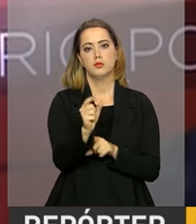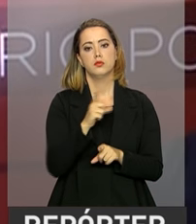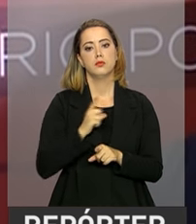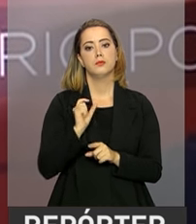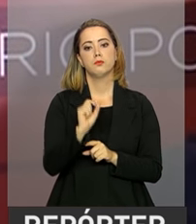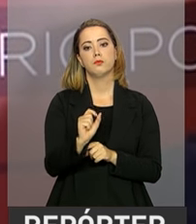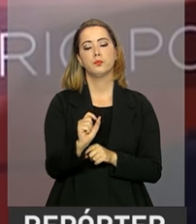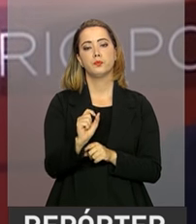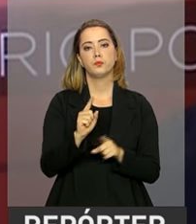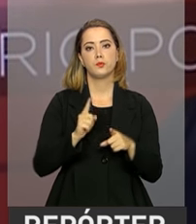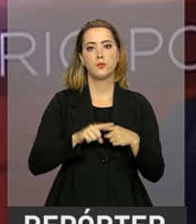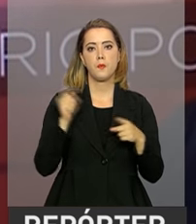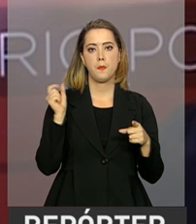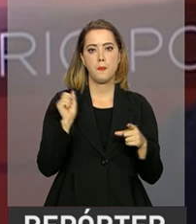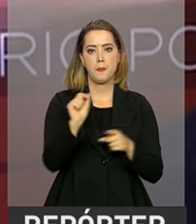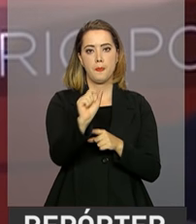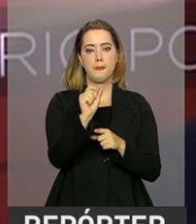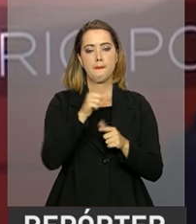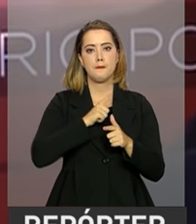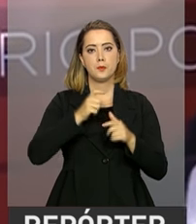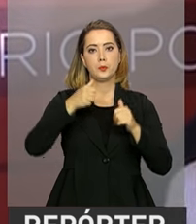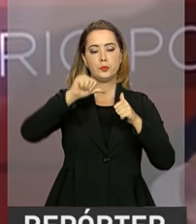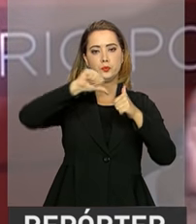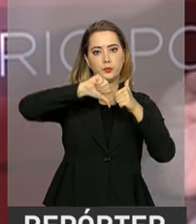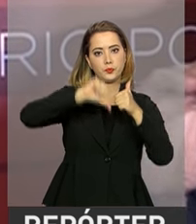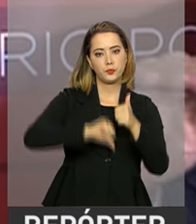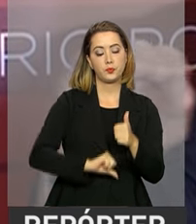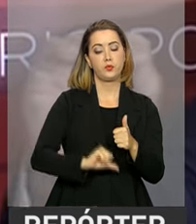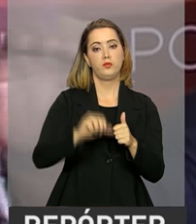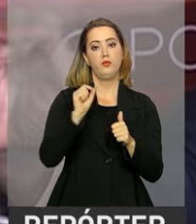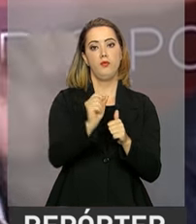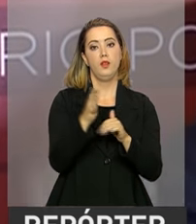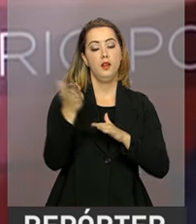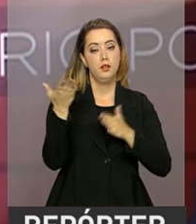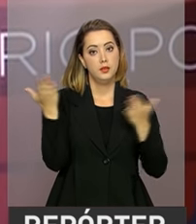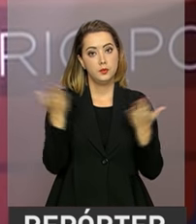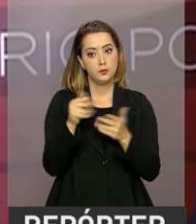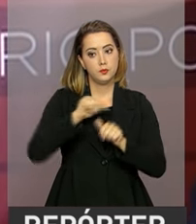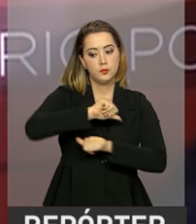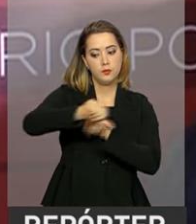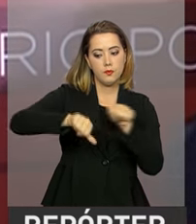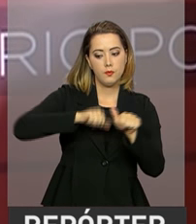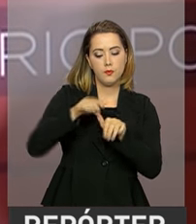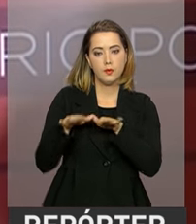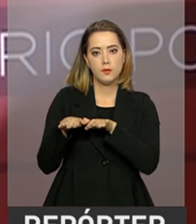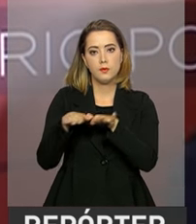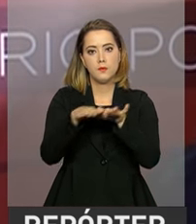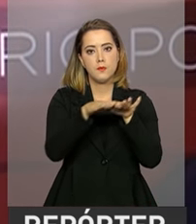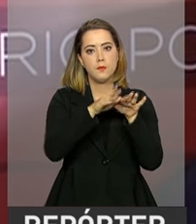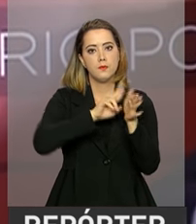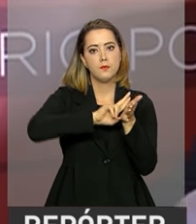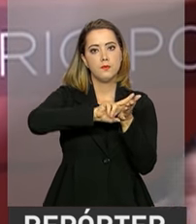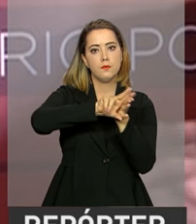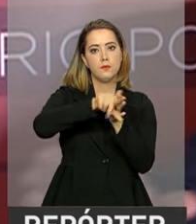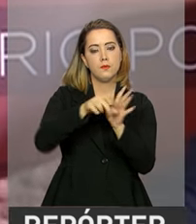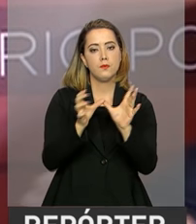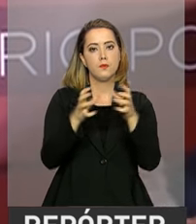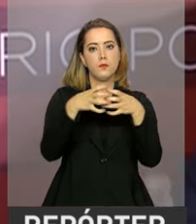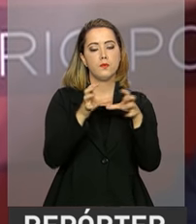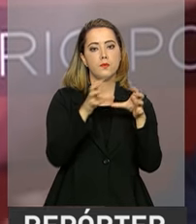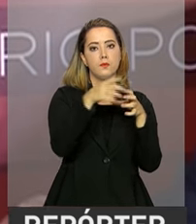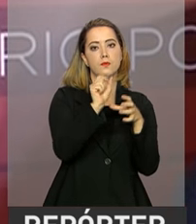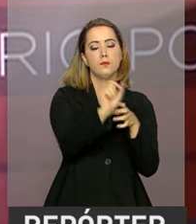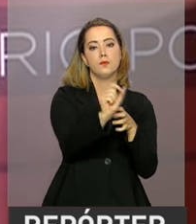mas a queda começa a se estabilizar e muitos setores já começam